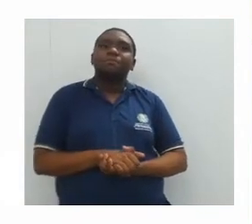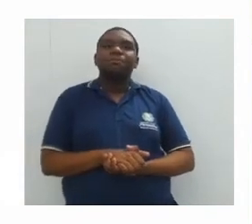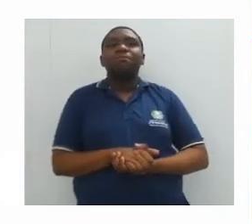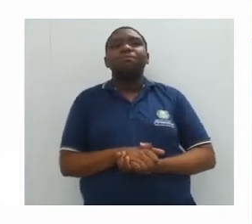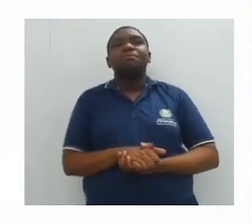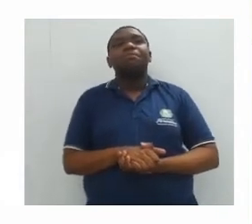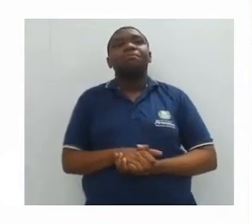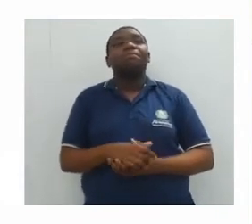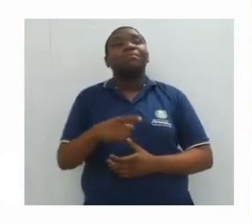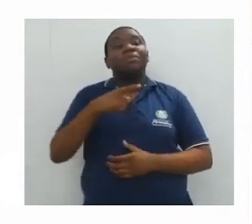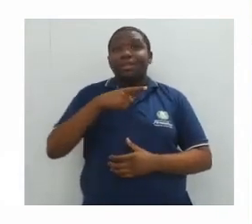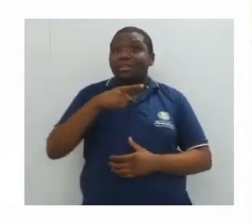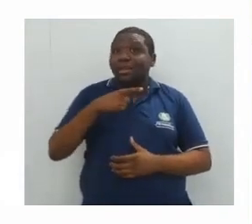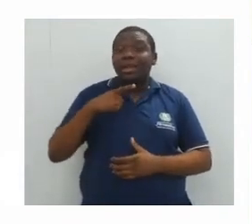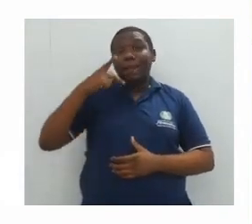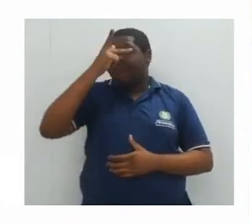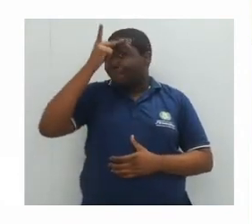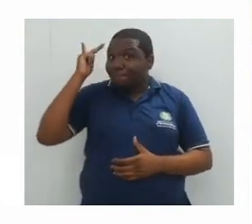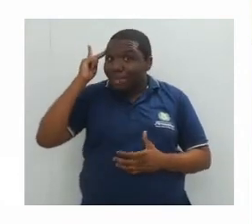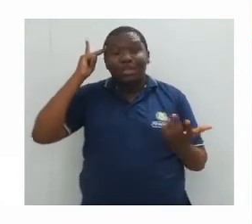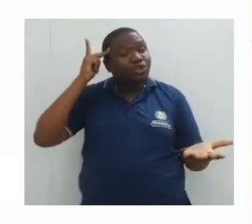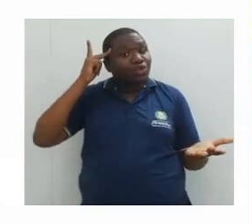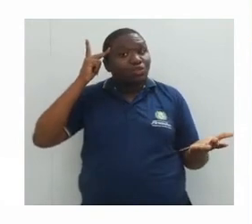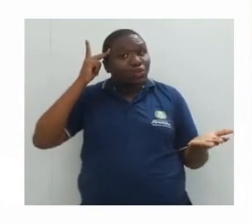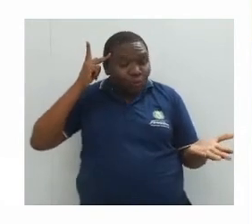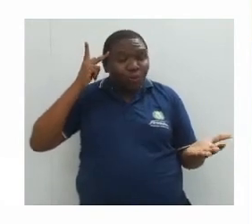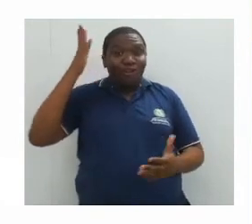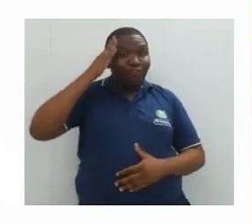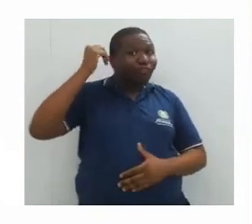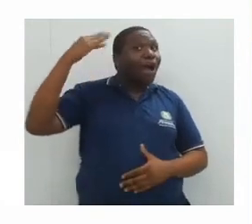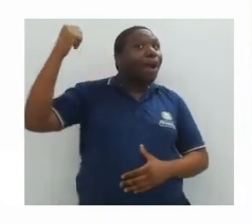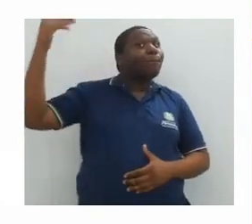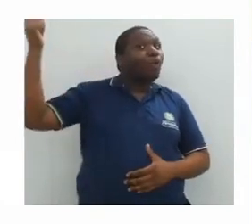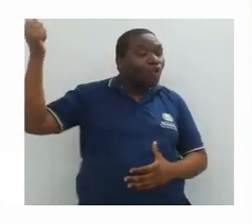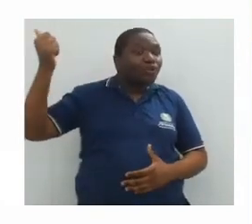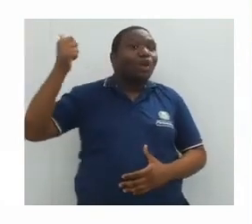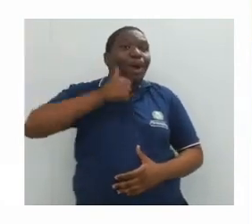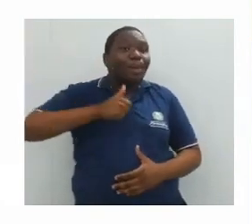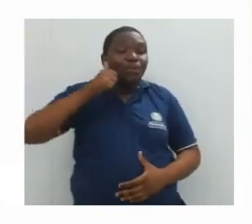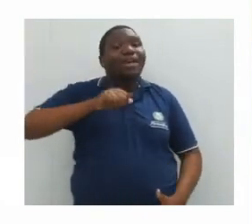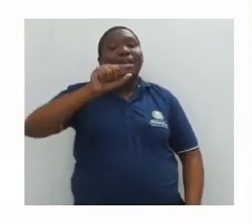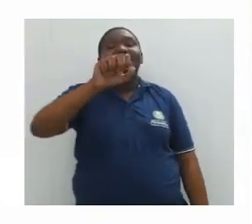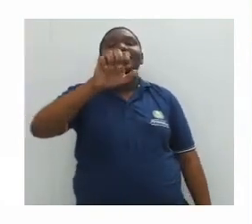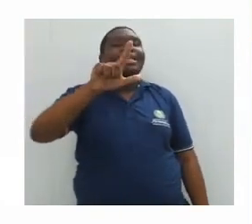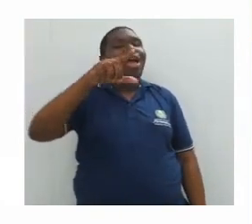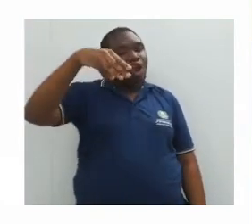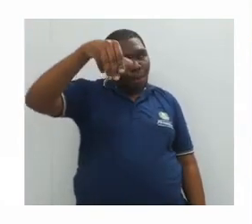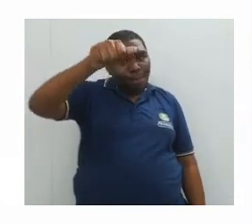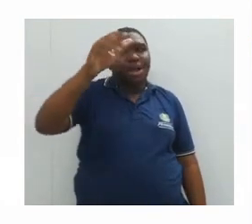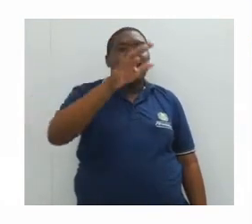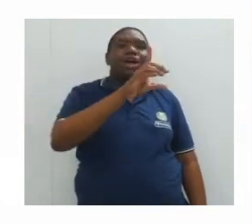E aí a gente tem vários artistas aí, quem é que nunca ouviu falar de Selma do Coco,